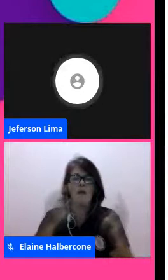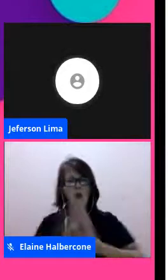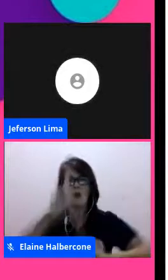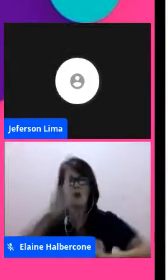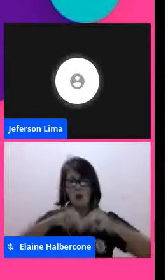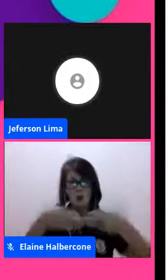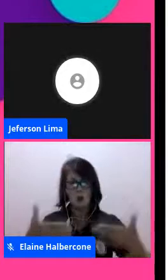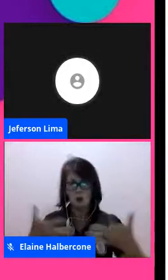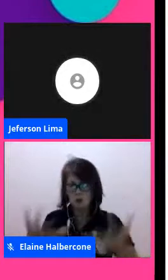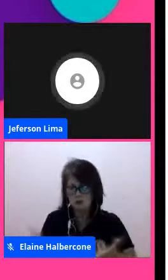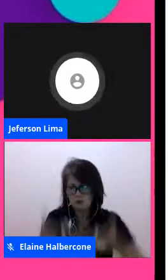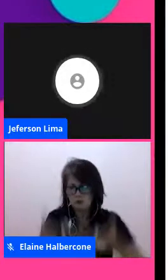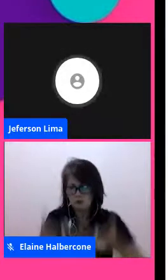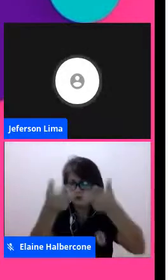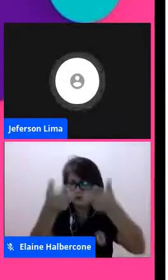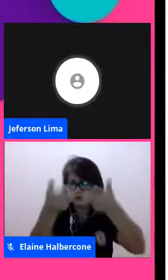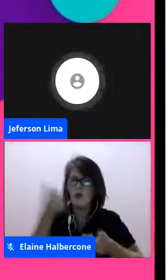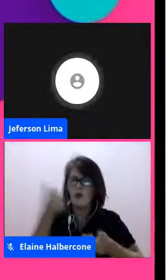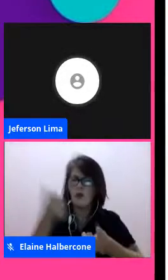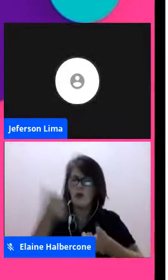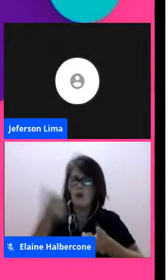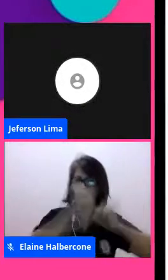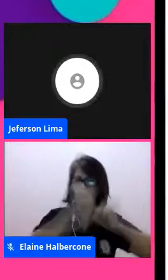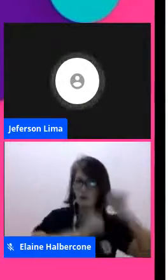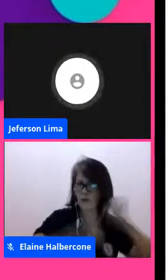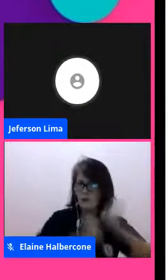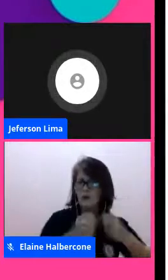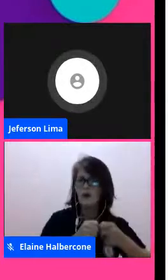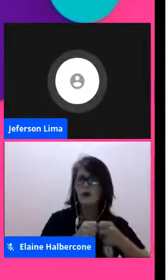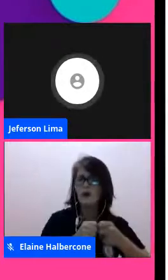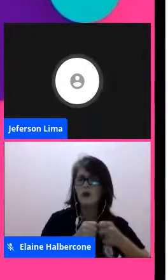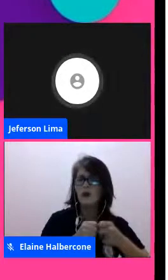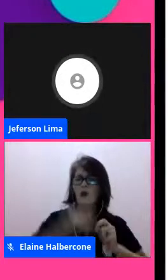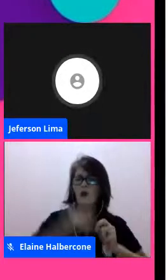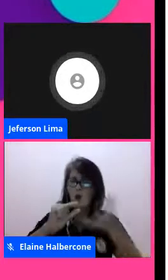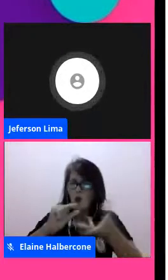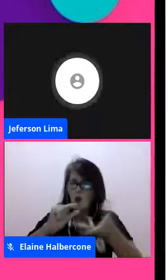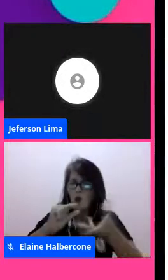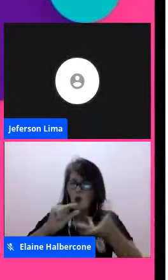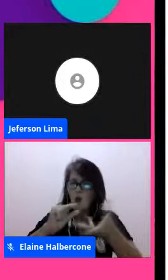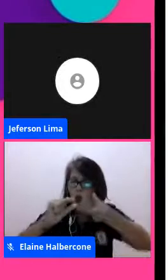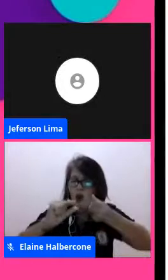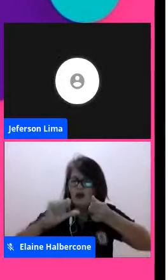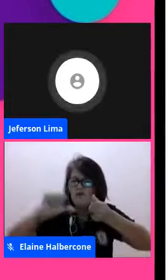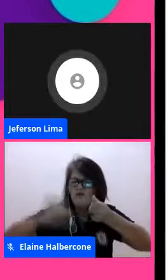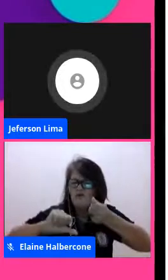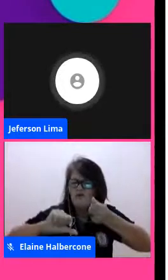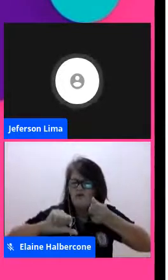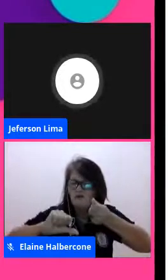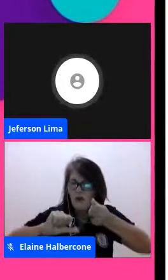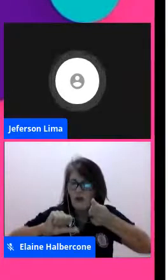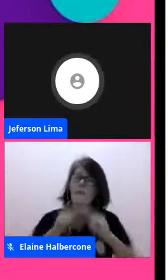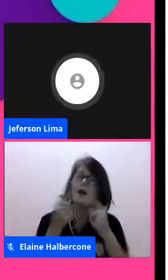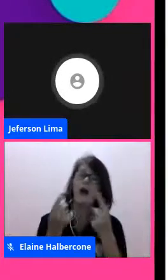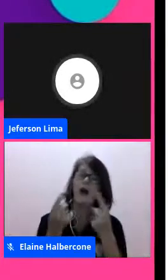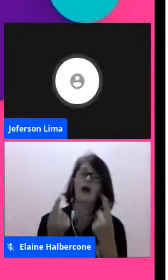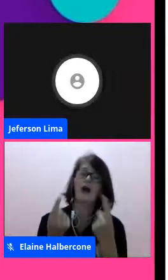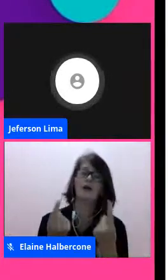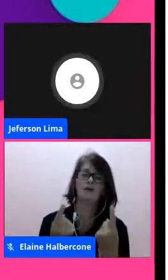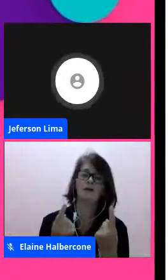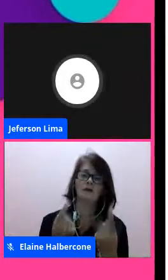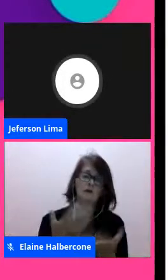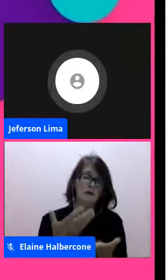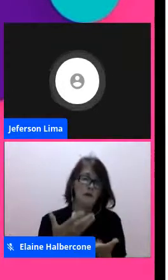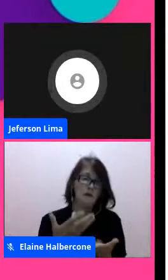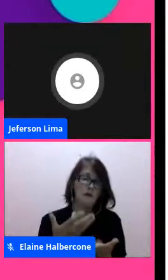maior e tem várias empresas que fazem com uma qualidade um pouquinho inferior, né? Mas nada impede de você